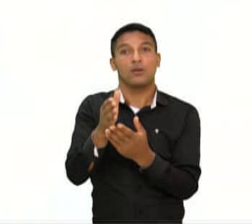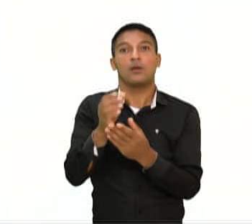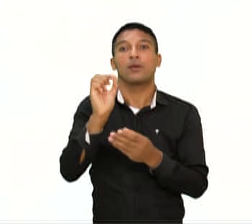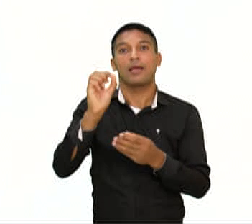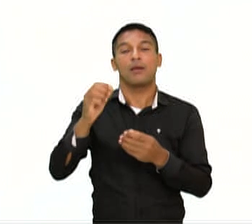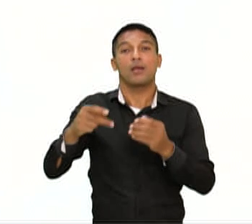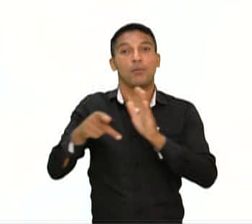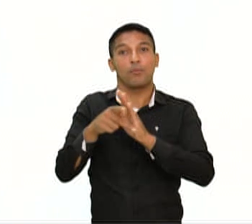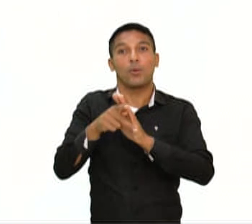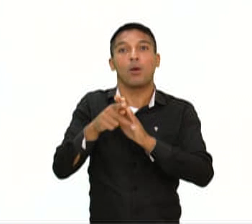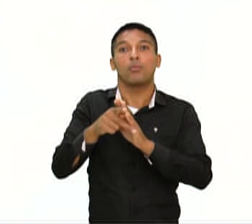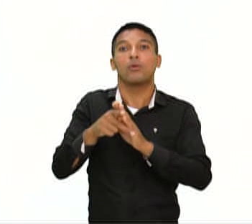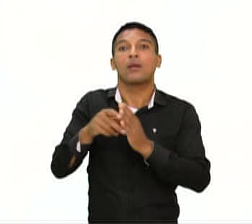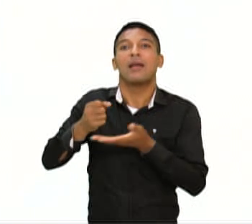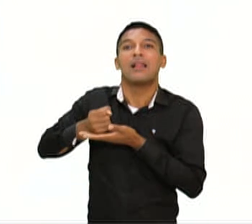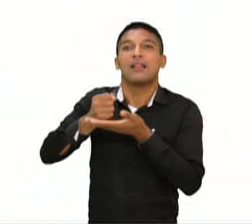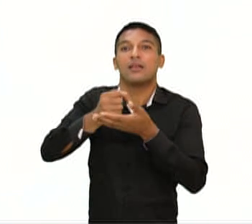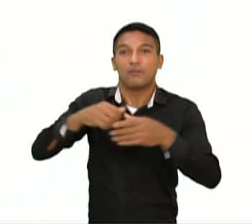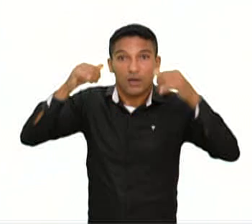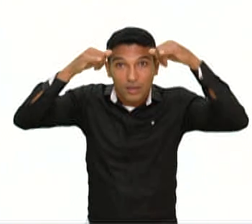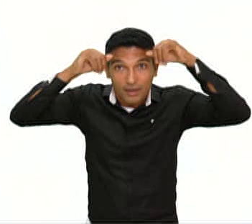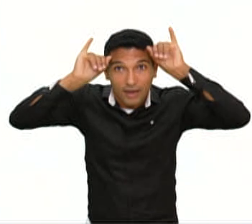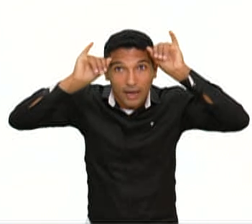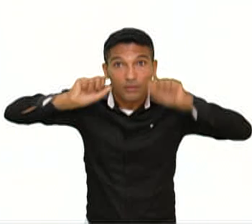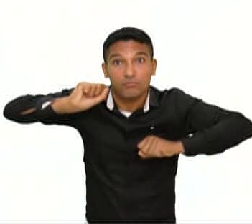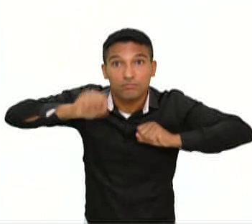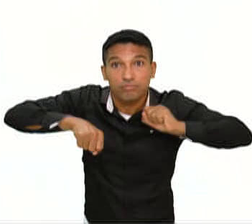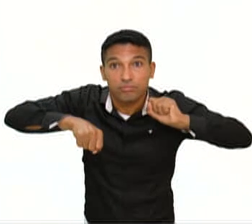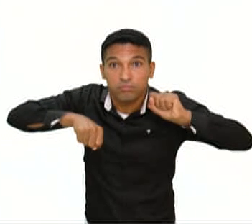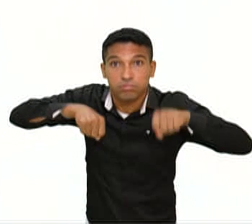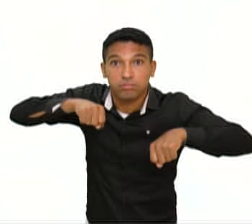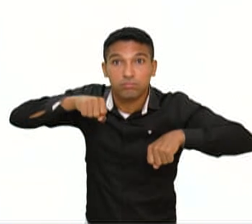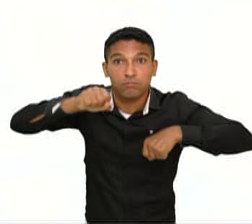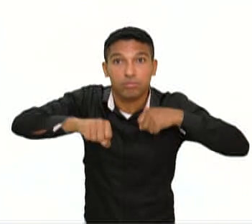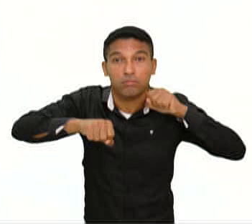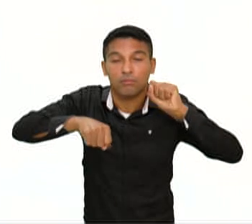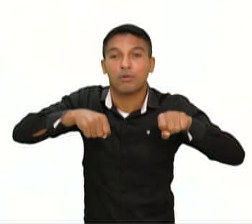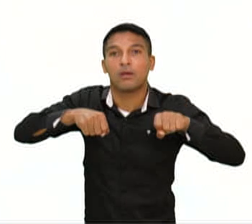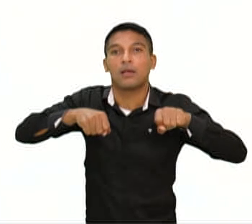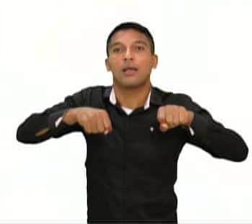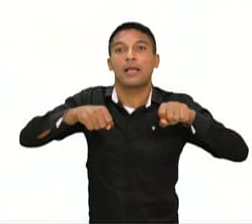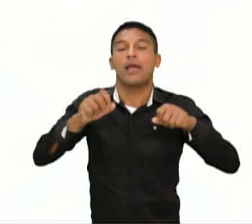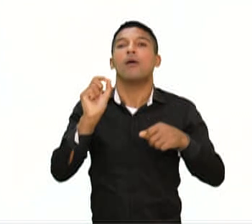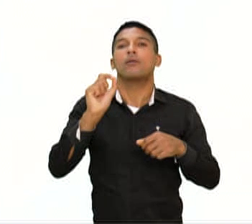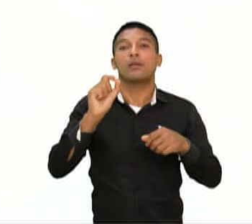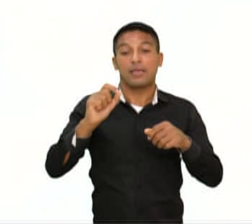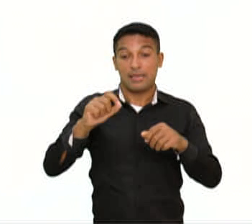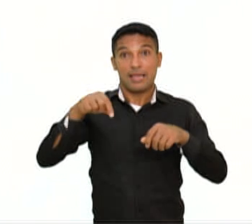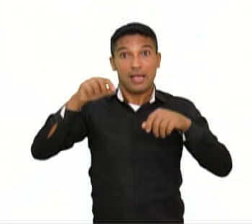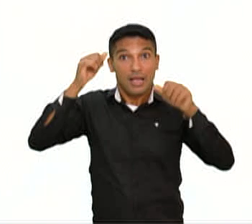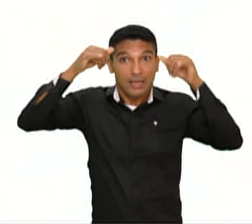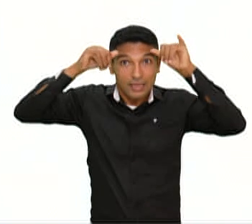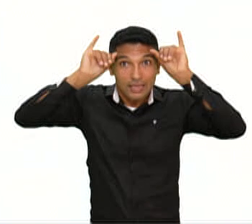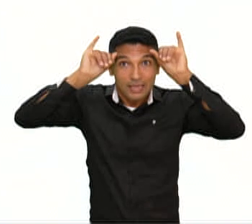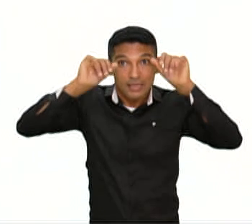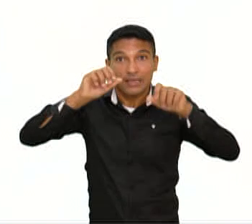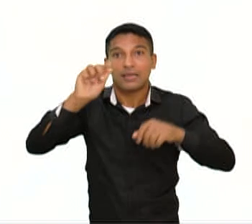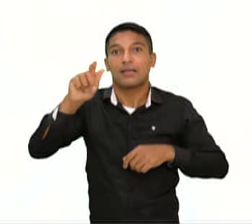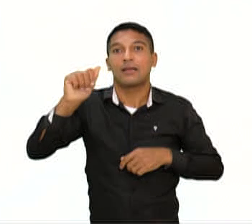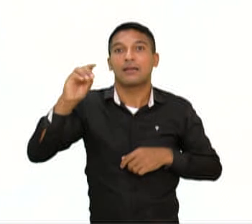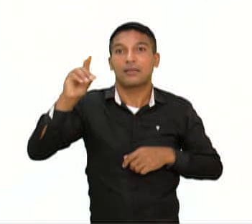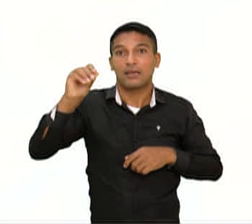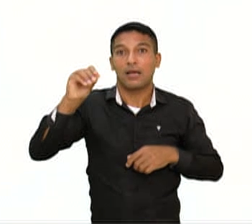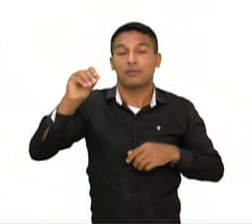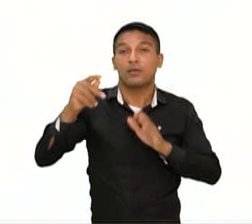do gado. Esse mesmo gado que chegou com os portugueses em território brasileiro, então fazendo análise principalmente